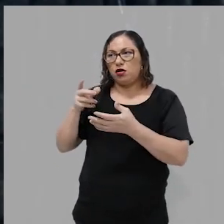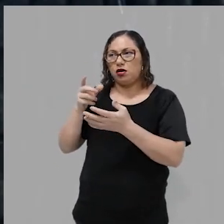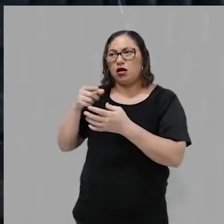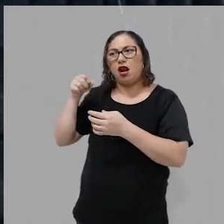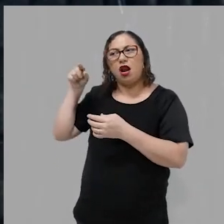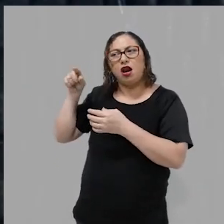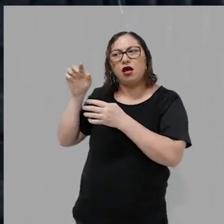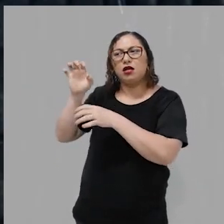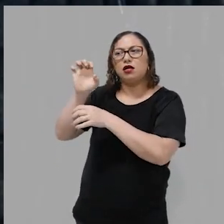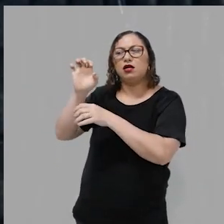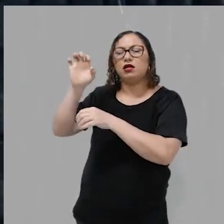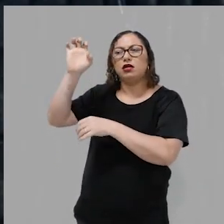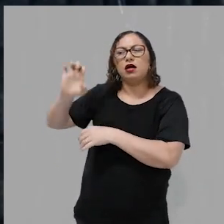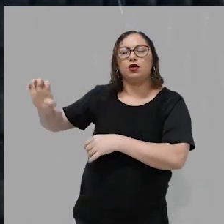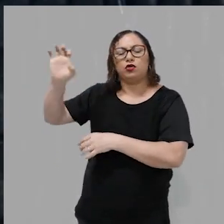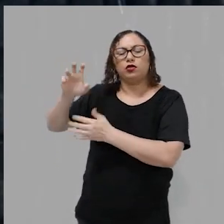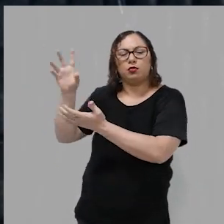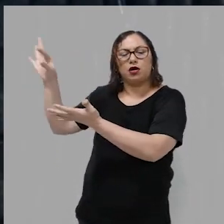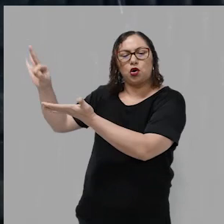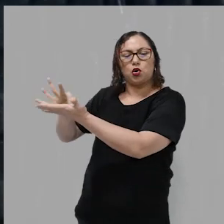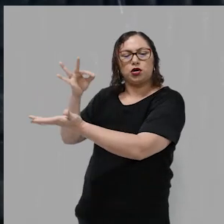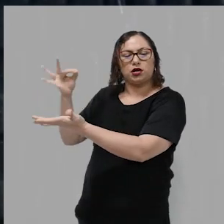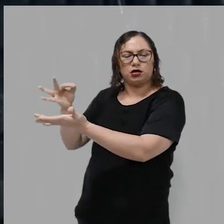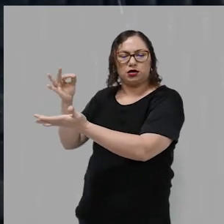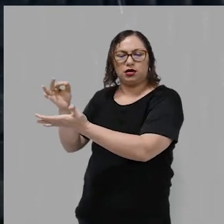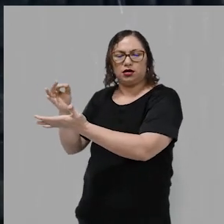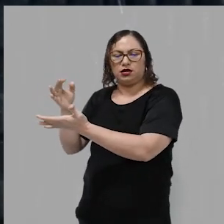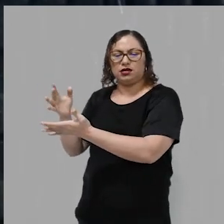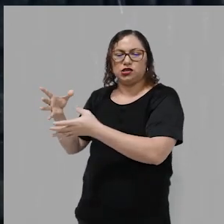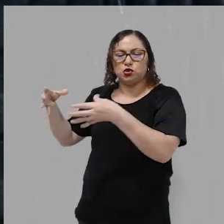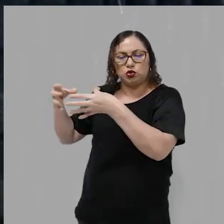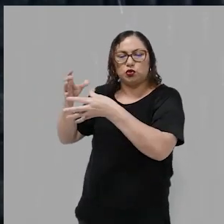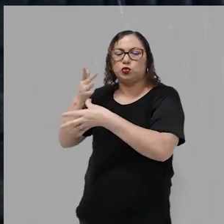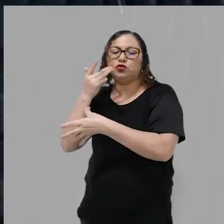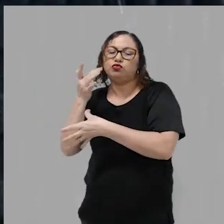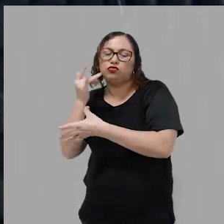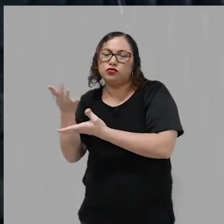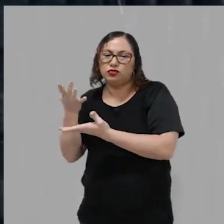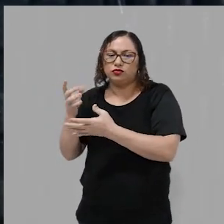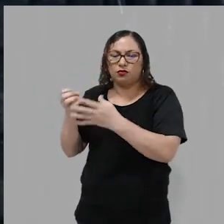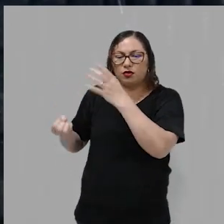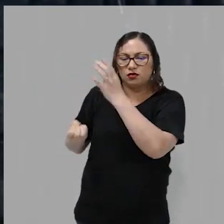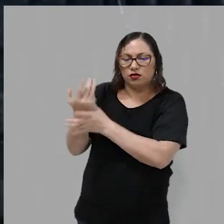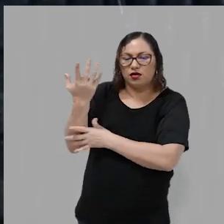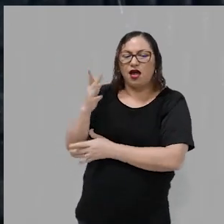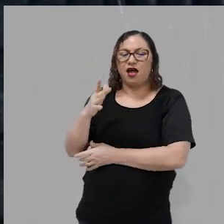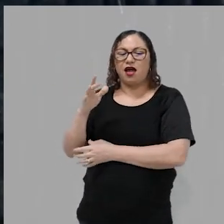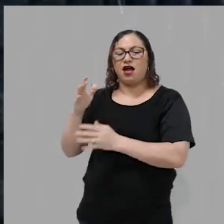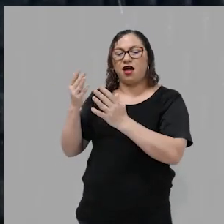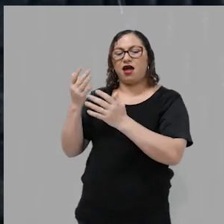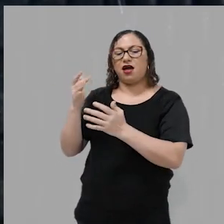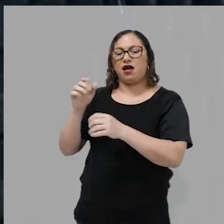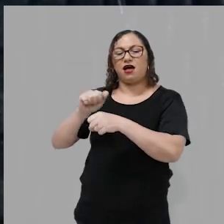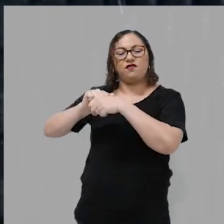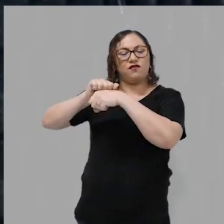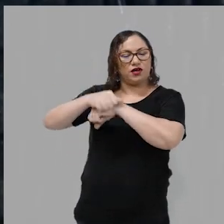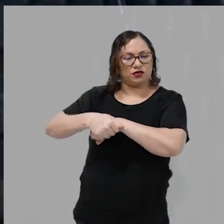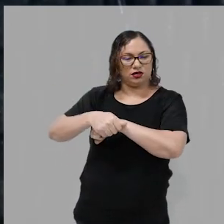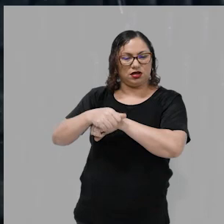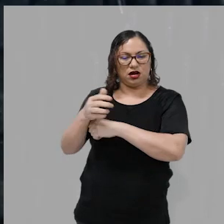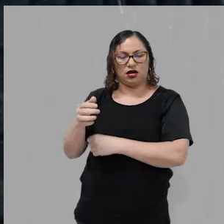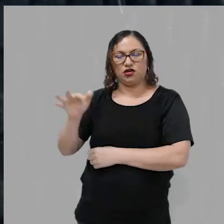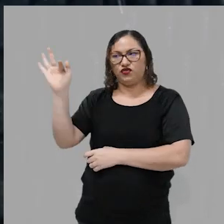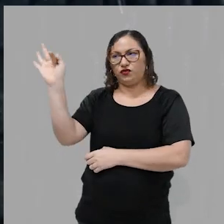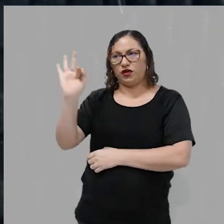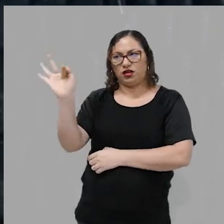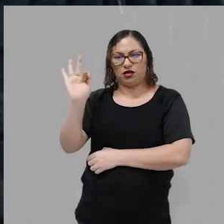para uma criação de uma escola de artes visuais, a Escola de Belas Artes, que ainda existe até os dias de hoje, que é a Faculdade